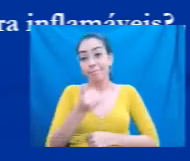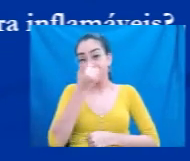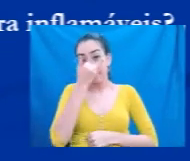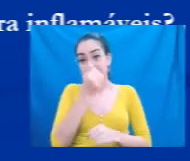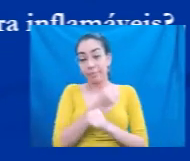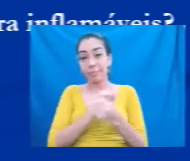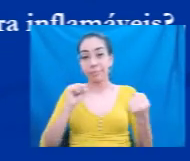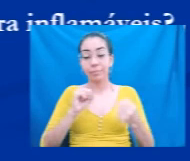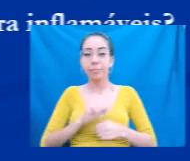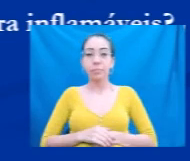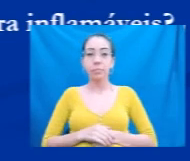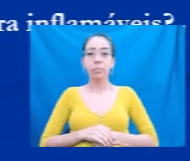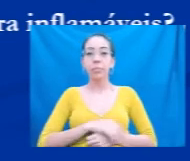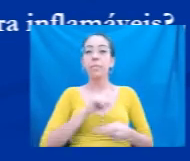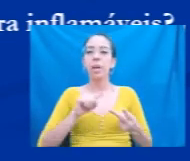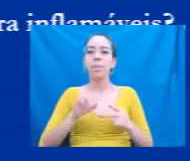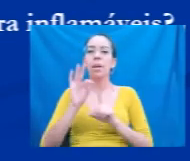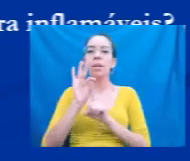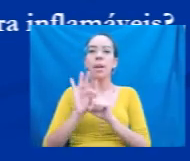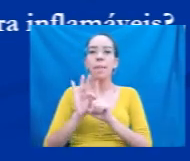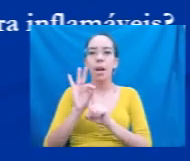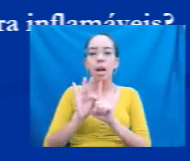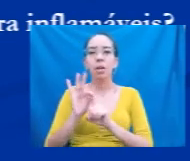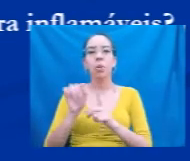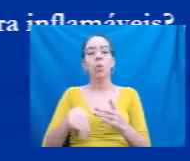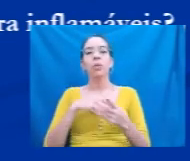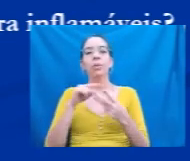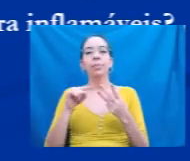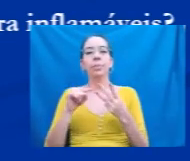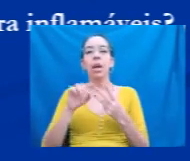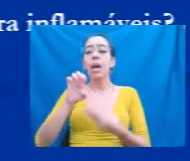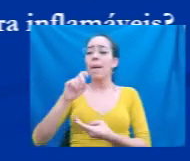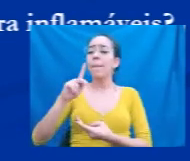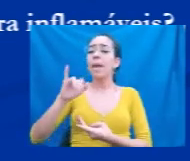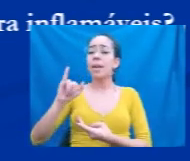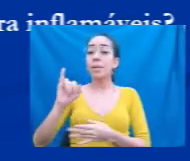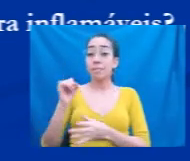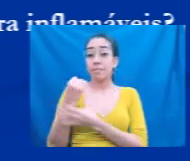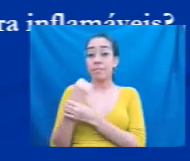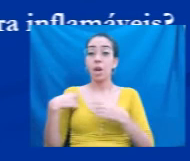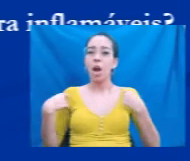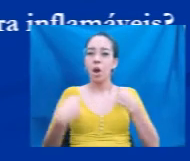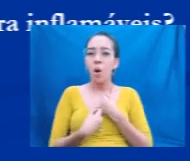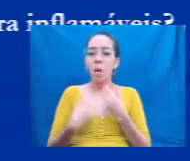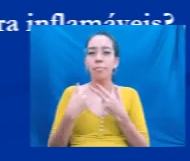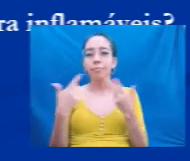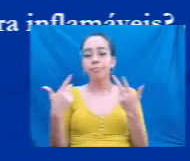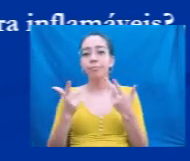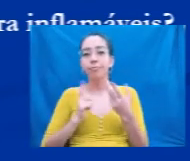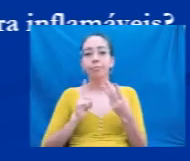Existem EPIs, que são os equipamentos de proteção individual, adequados em número suficiente? Existe o controle do prazo